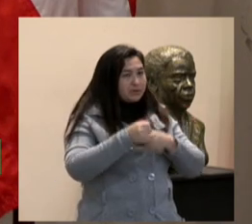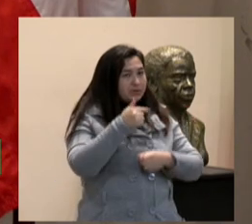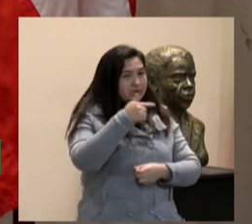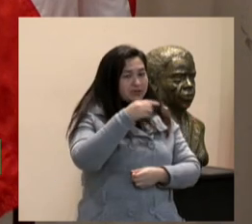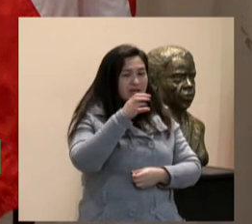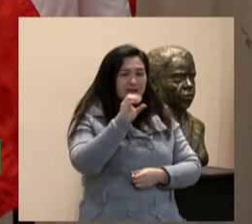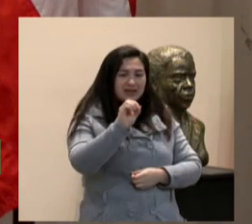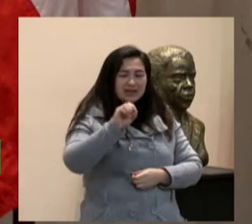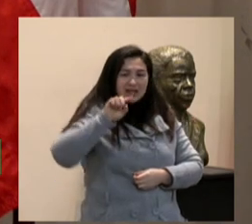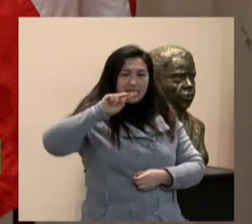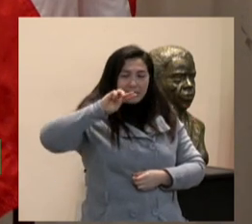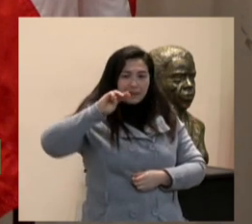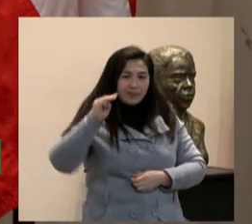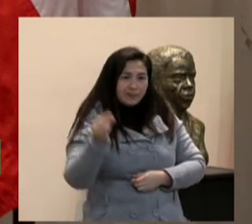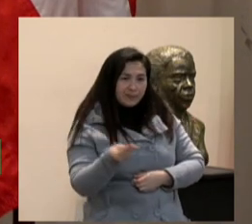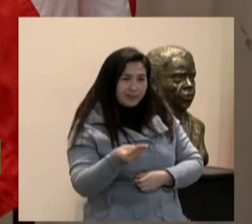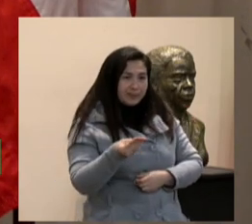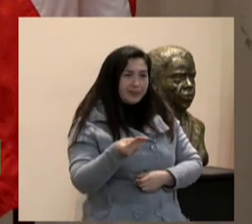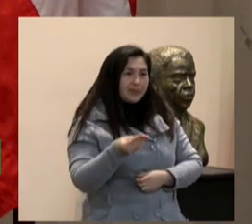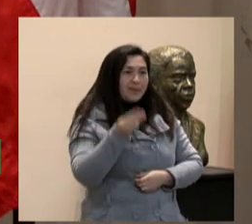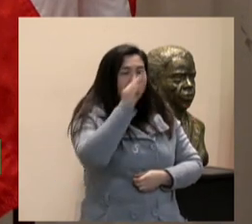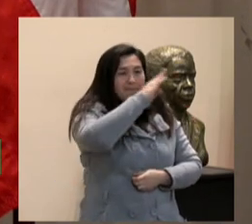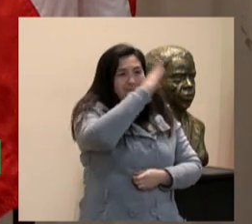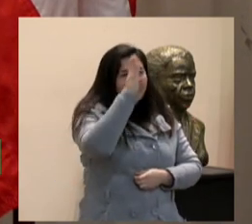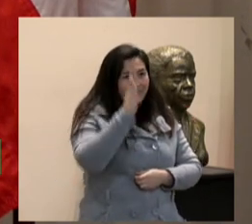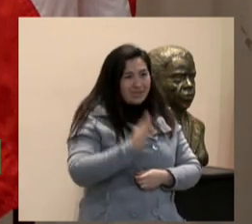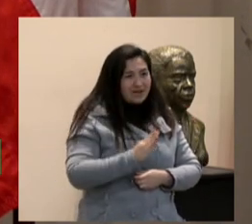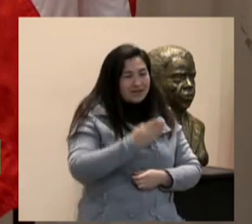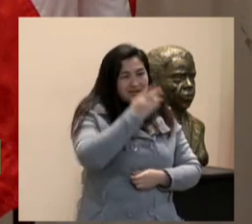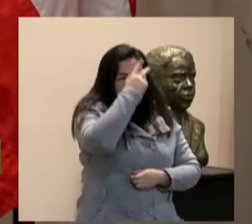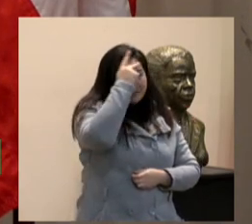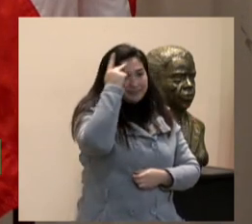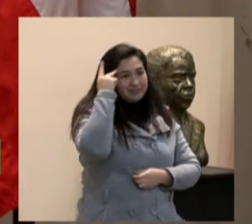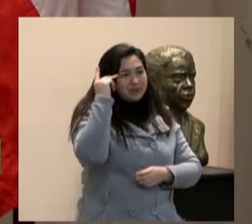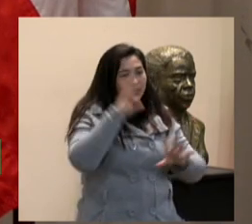70 milhões de brasileiros e brasileiras.